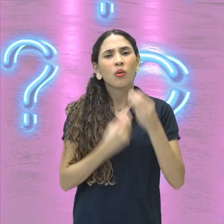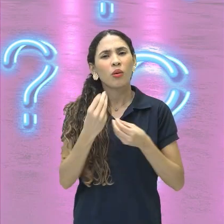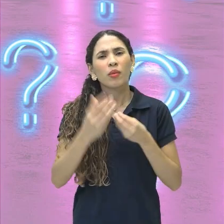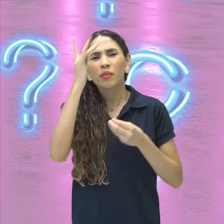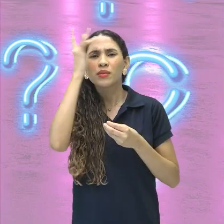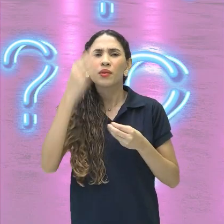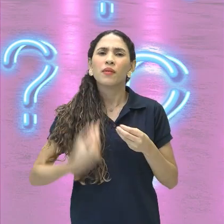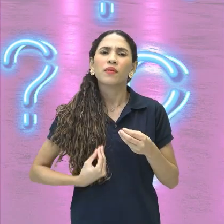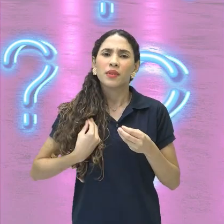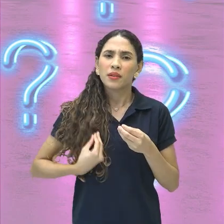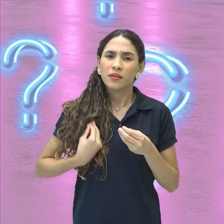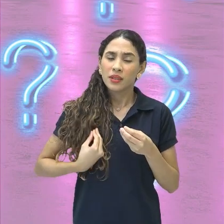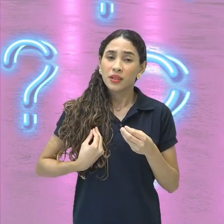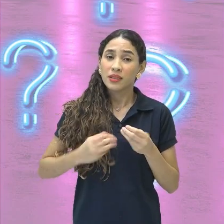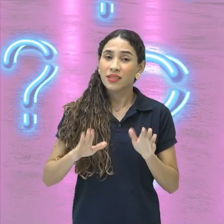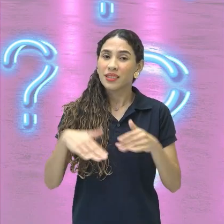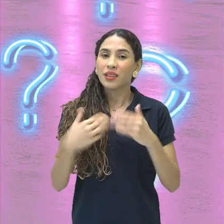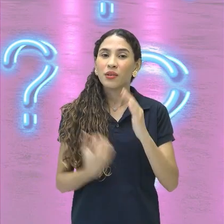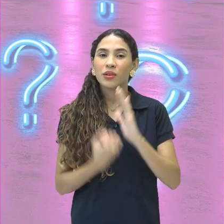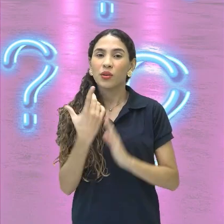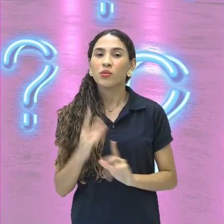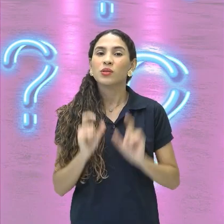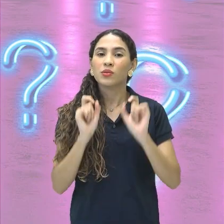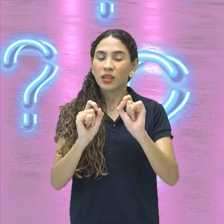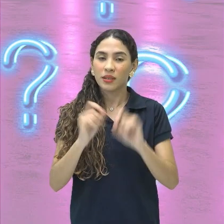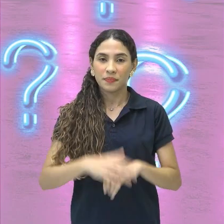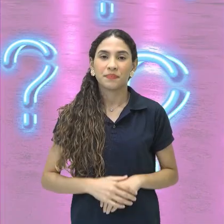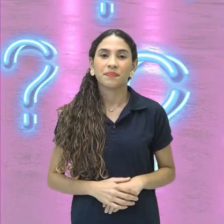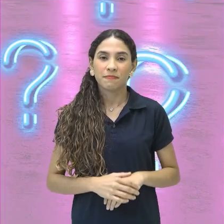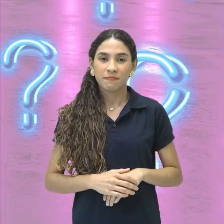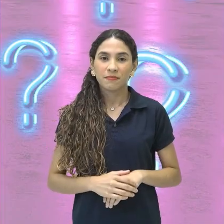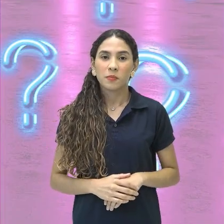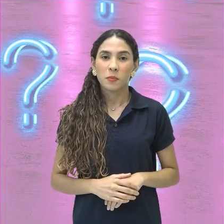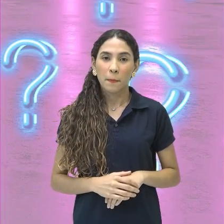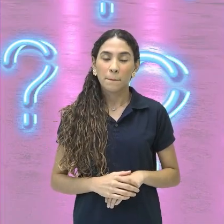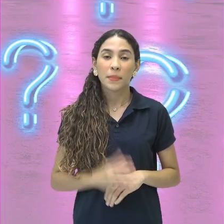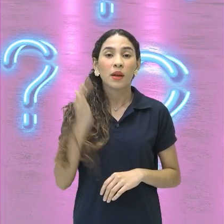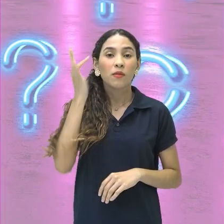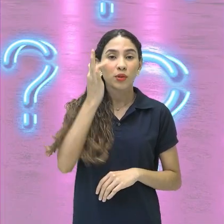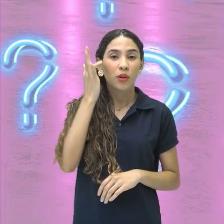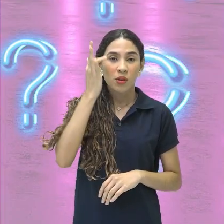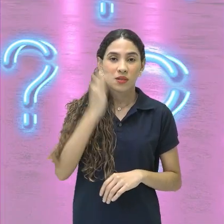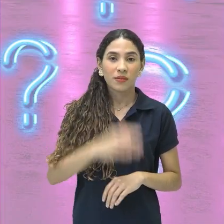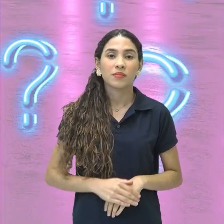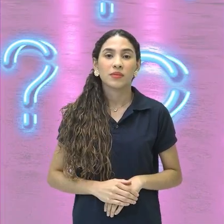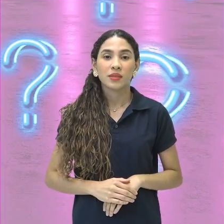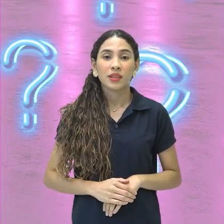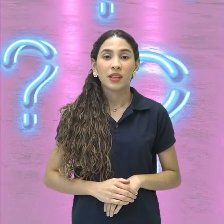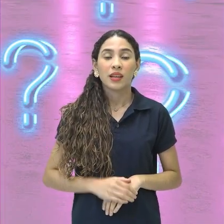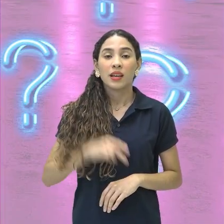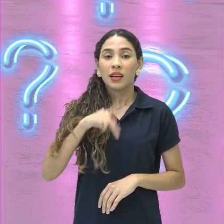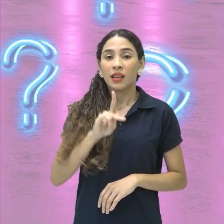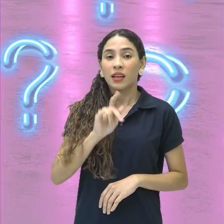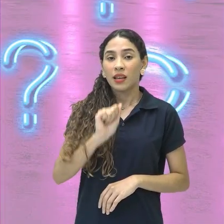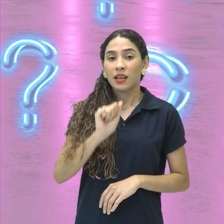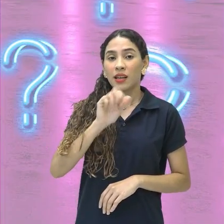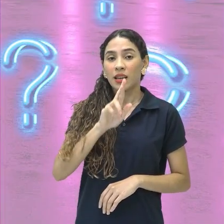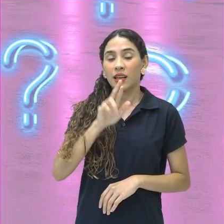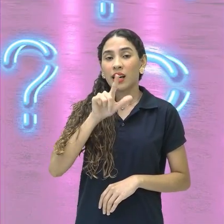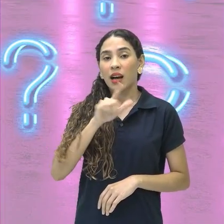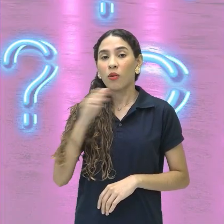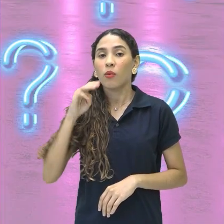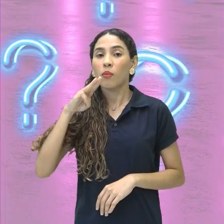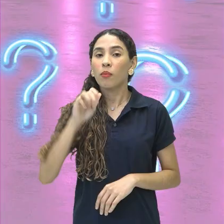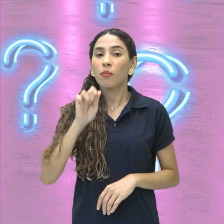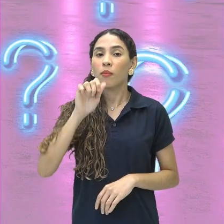pessoa vivia. E aqui surgiu a figura, né, do filósofo, né, Karl Marx. O que